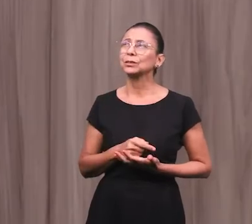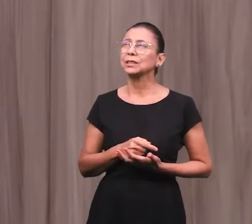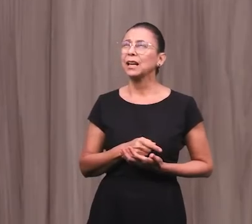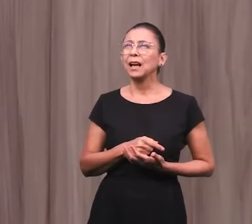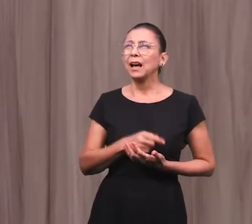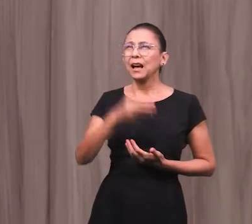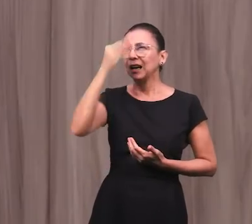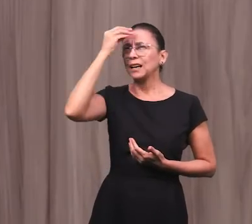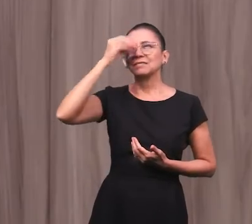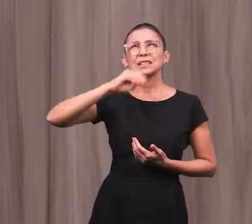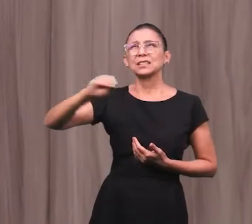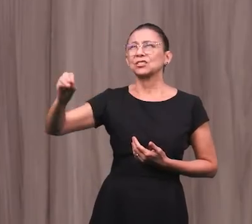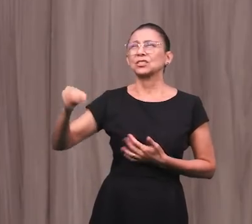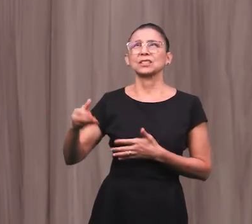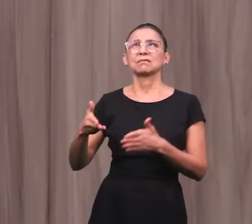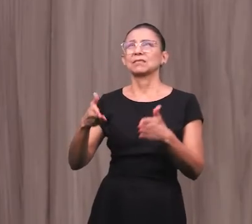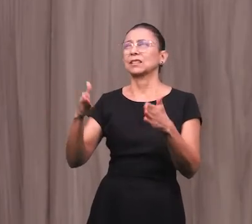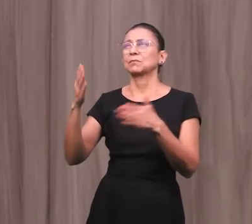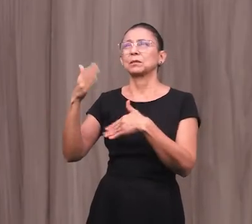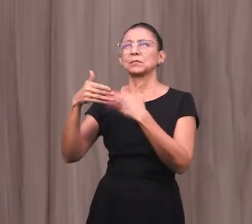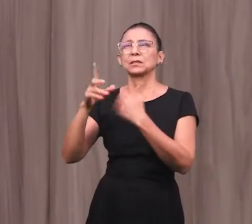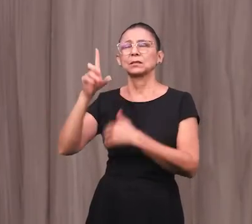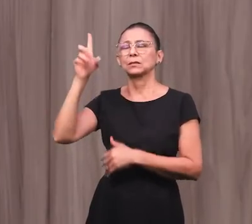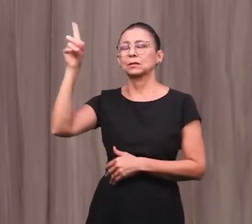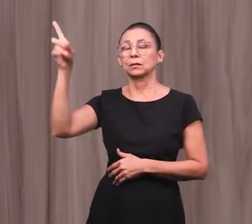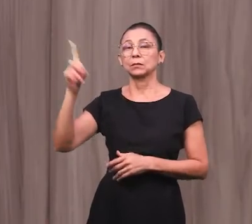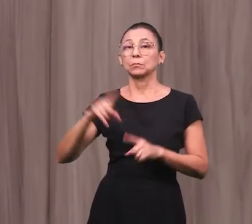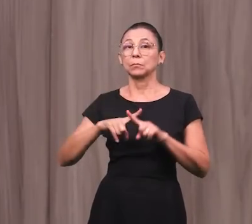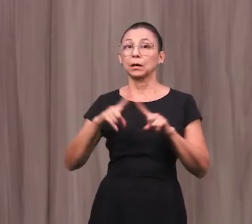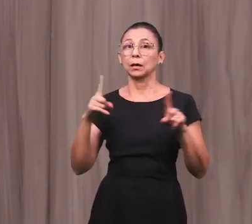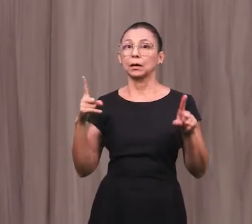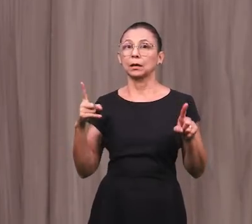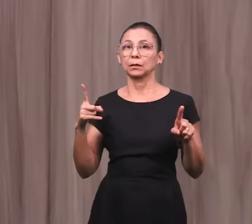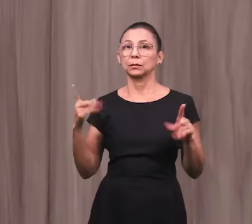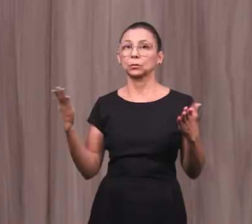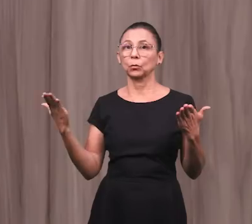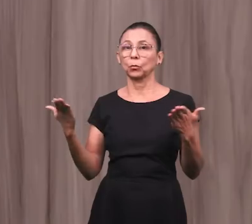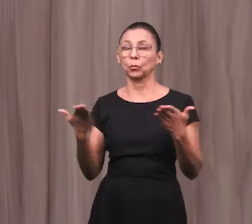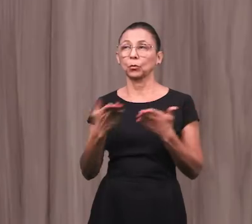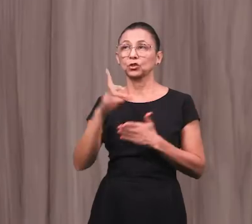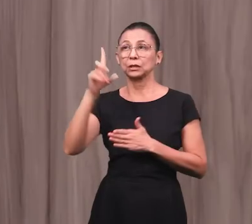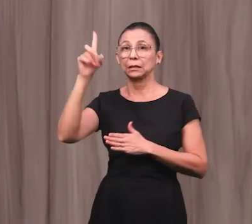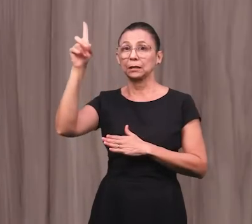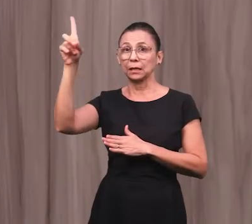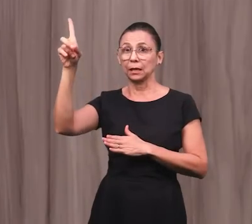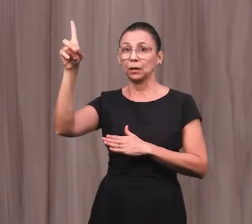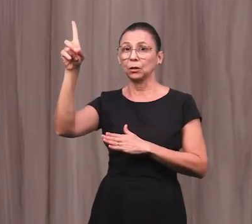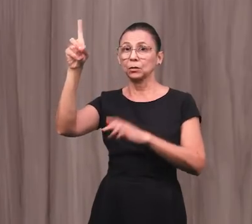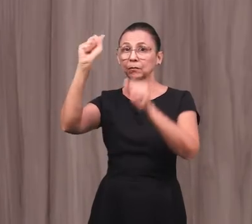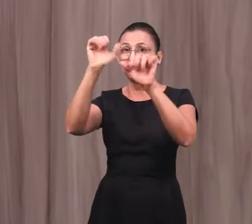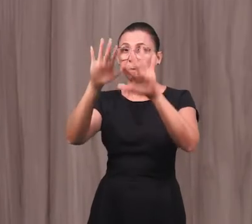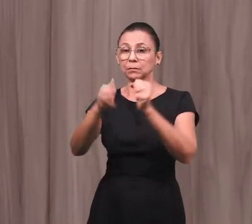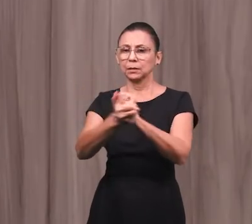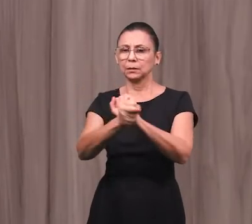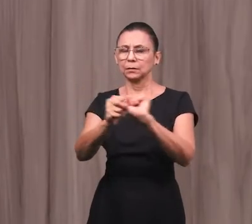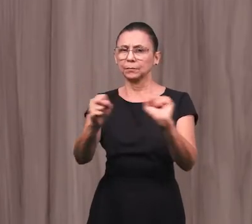da caminhada. No momento da imposição de mãos, o Senhor Deus vai operar uma libertação na sua vida, abençoando